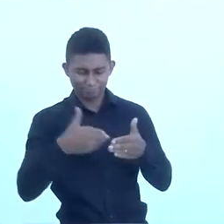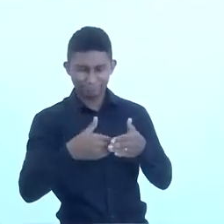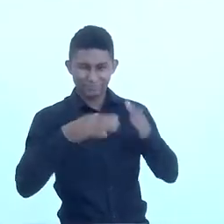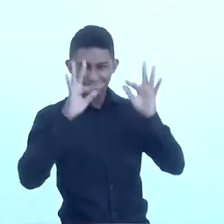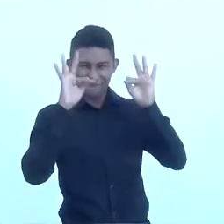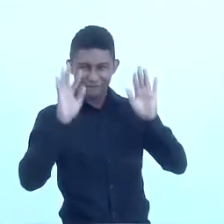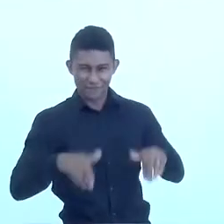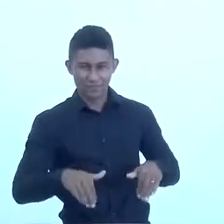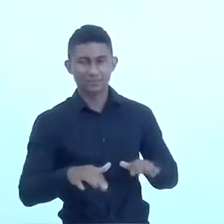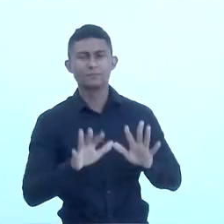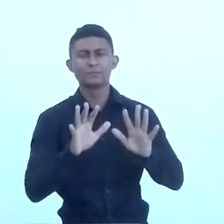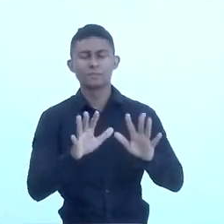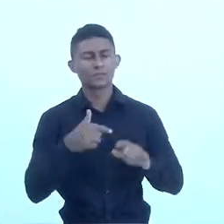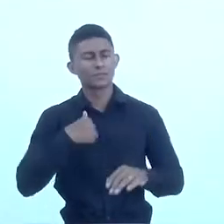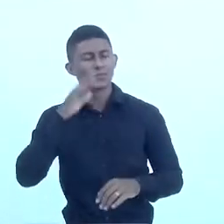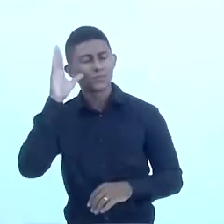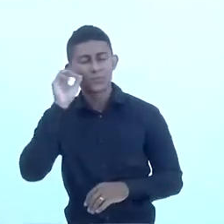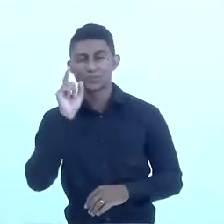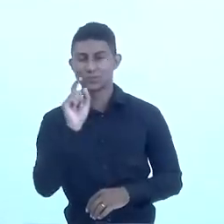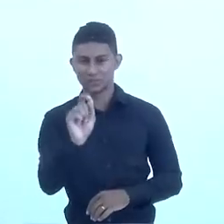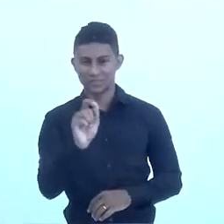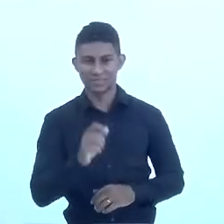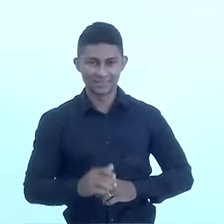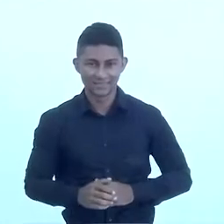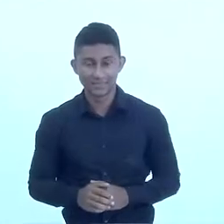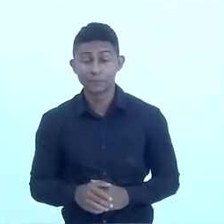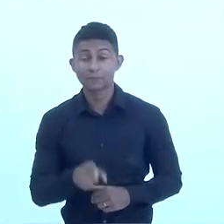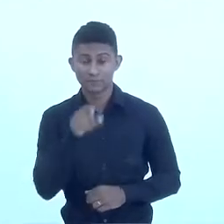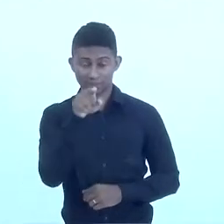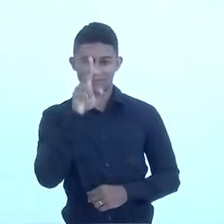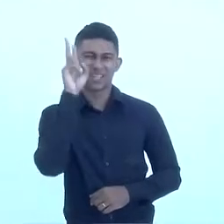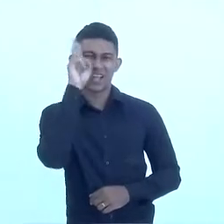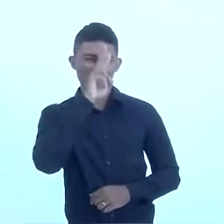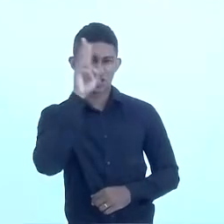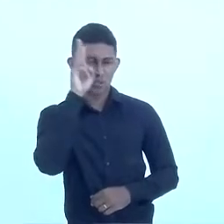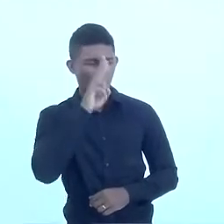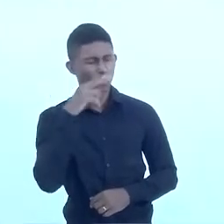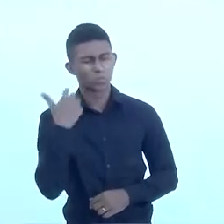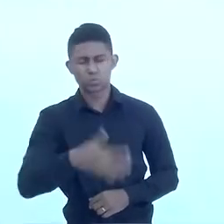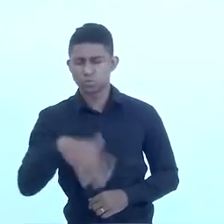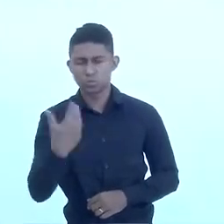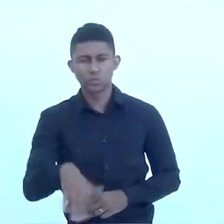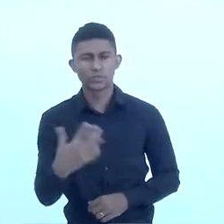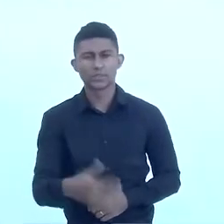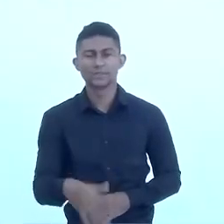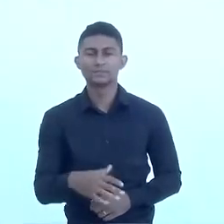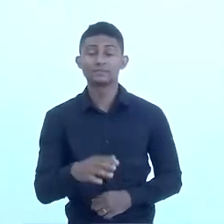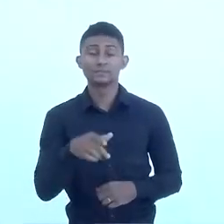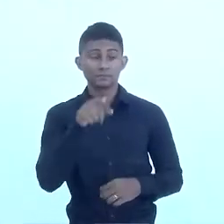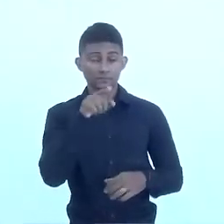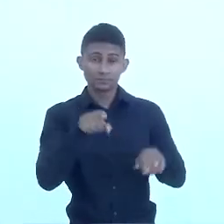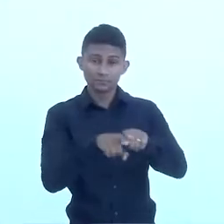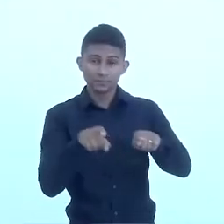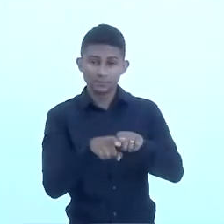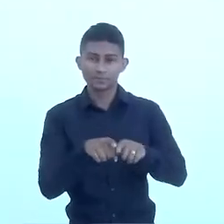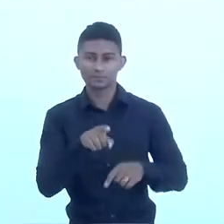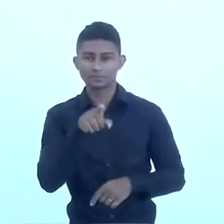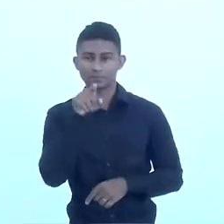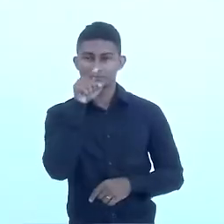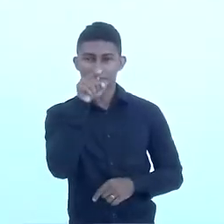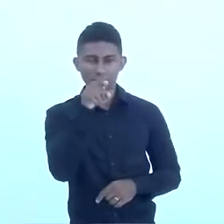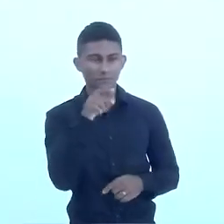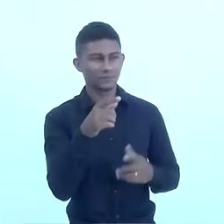caminhando para o finalzinho do programa. Poxa, você, além da sua história riquíssima, você